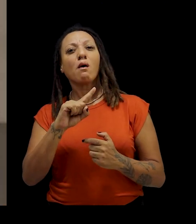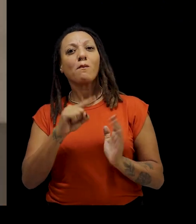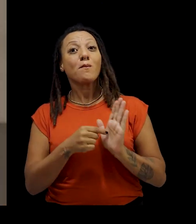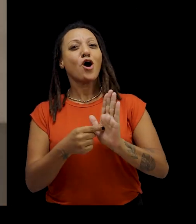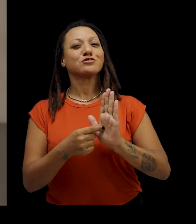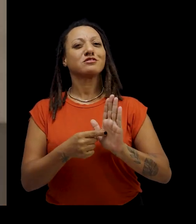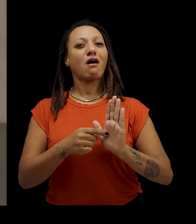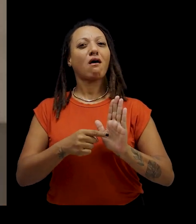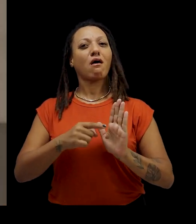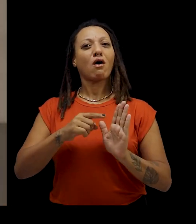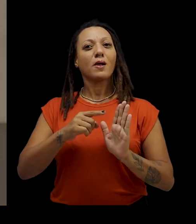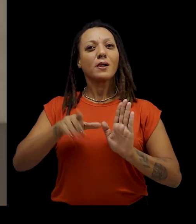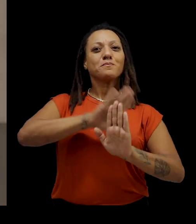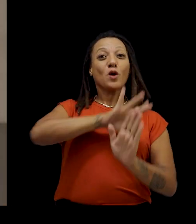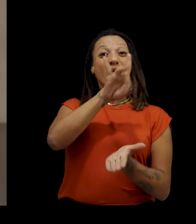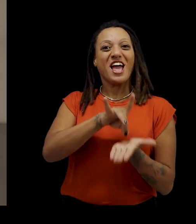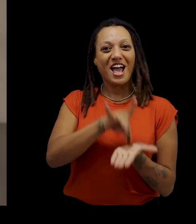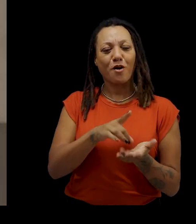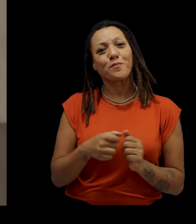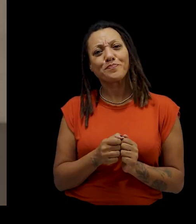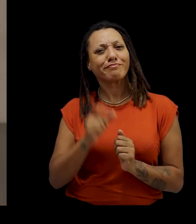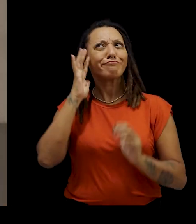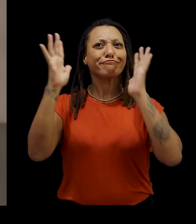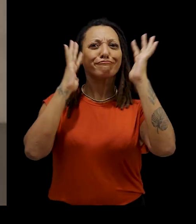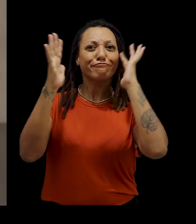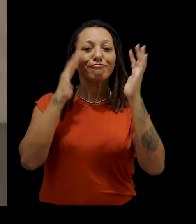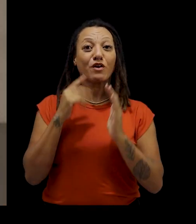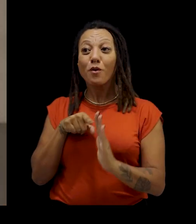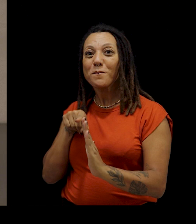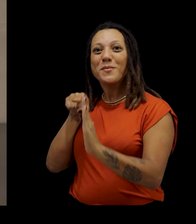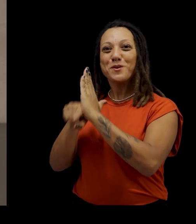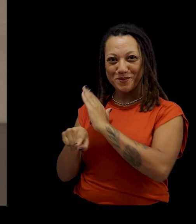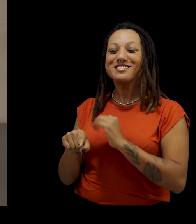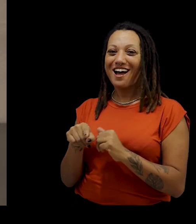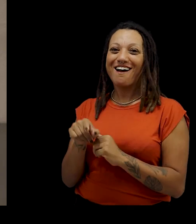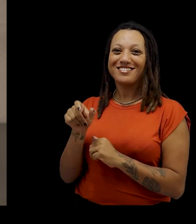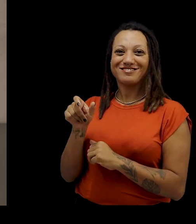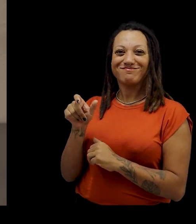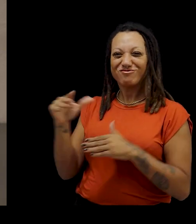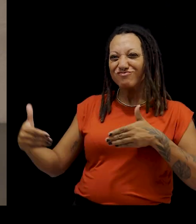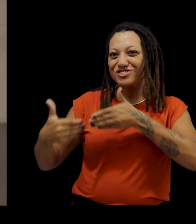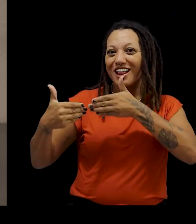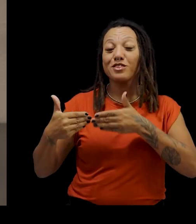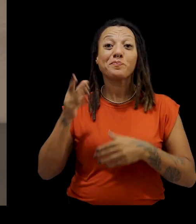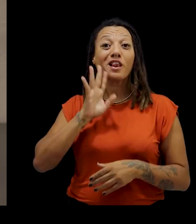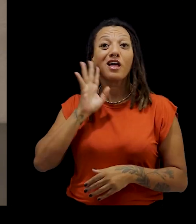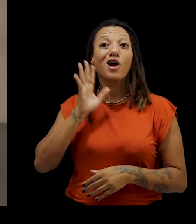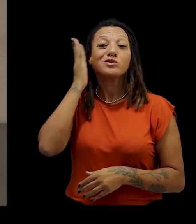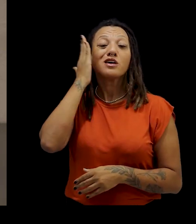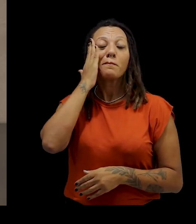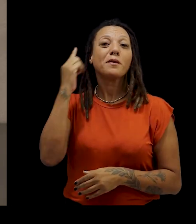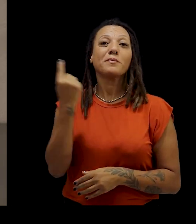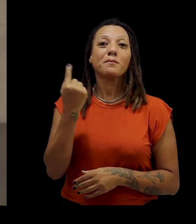eu passo a palavra para a Janaína, começar as perguntas propriamente. E eu acho que a primeira que é legal de te